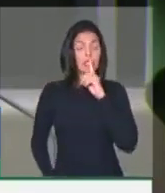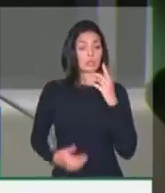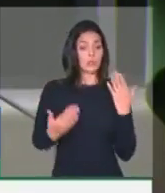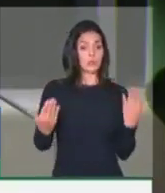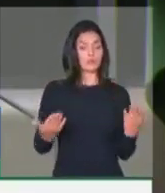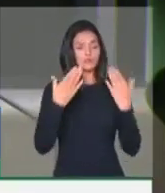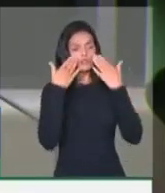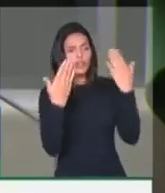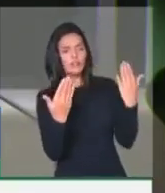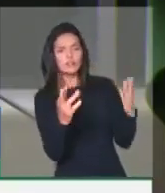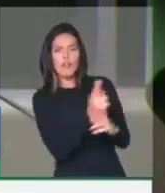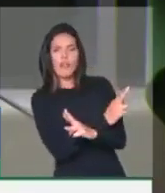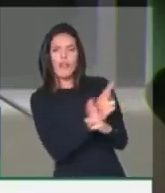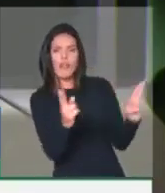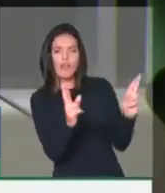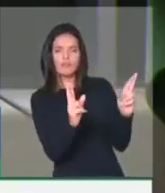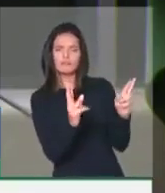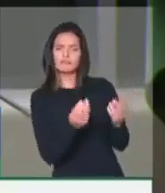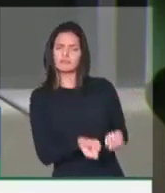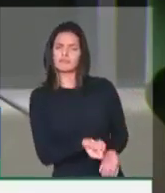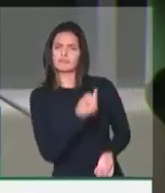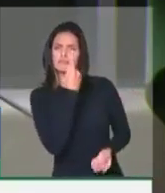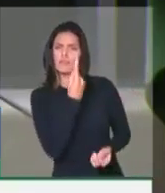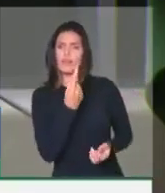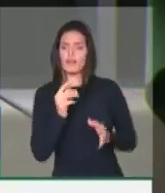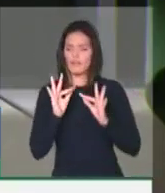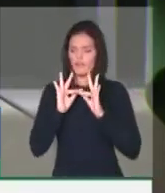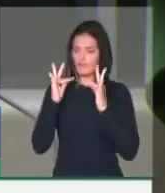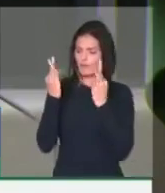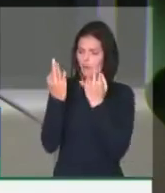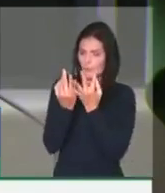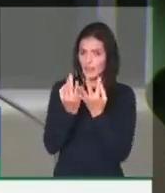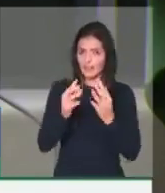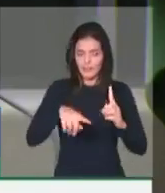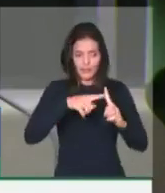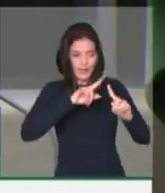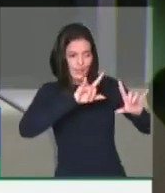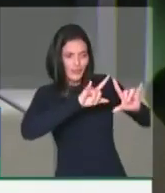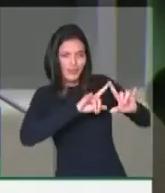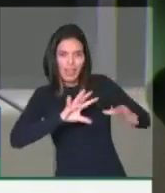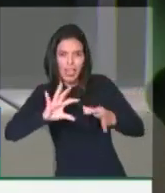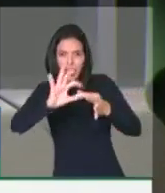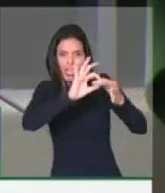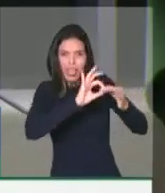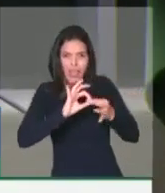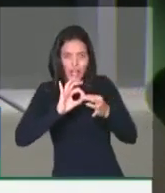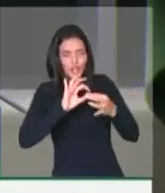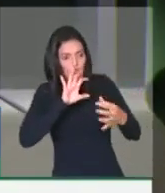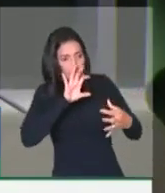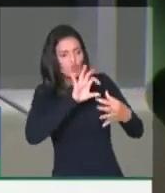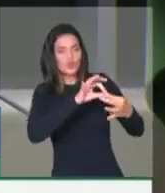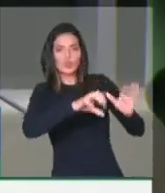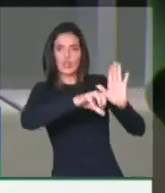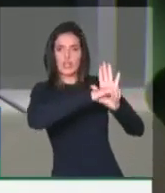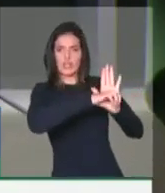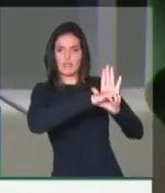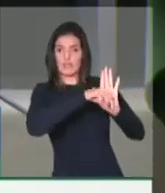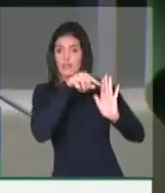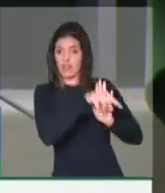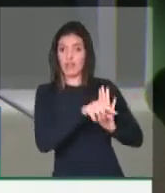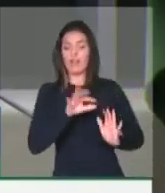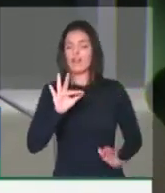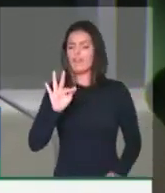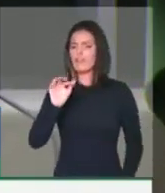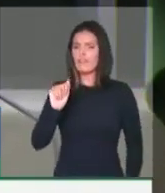diante da relação promíscua da família com o crime organizado. Mas não só silencia, usa o Ministério